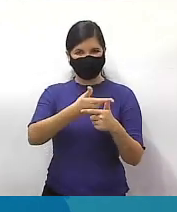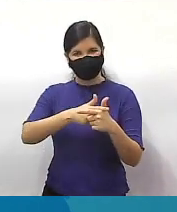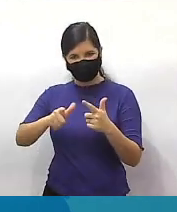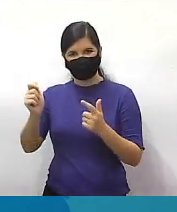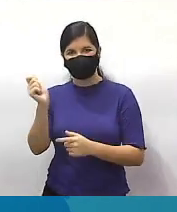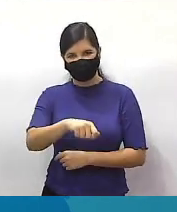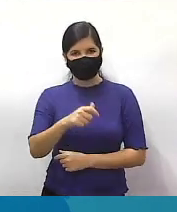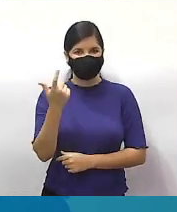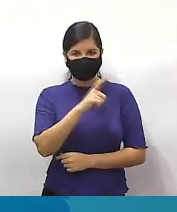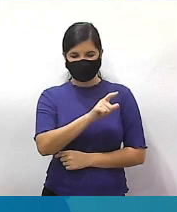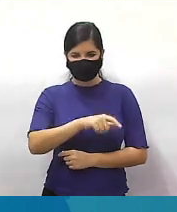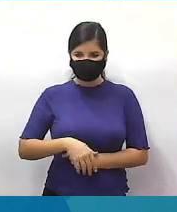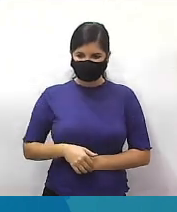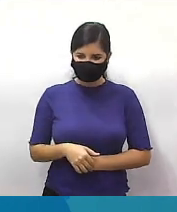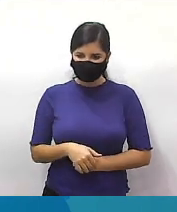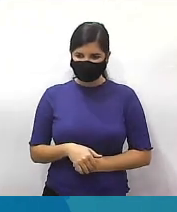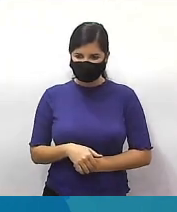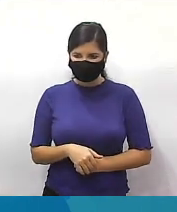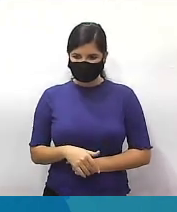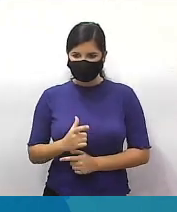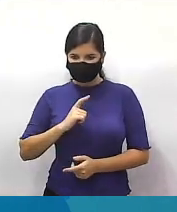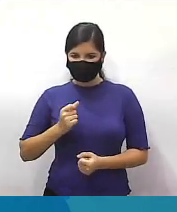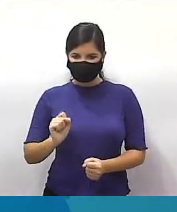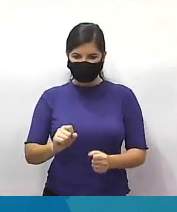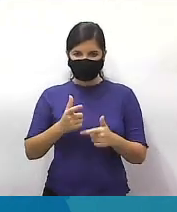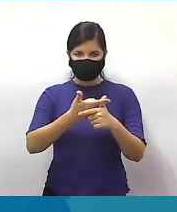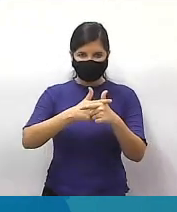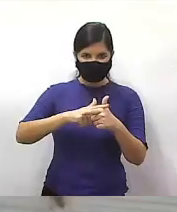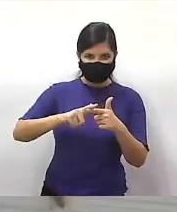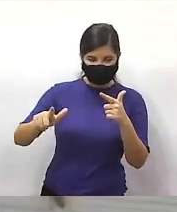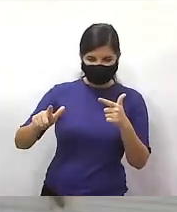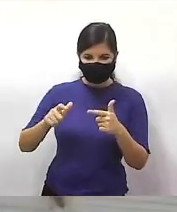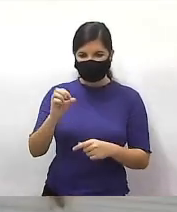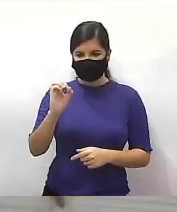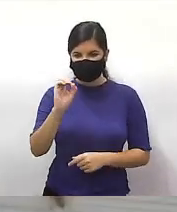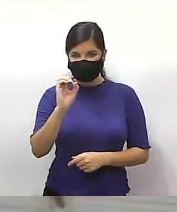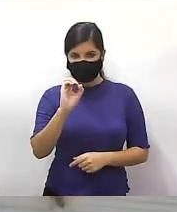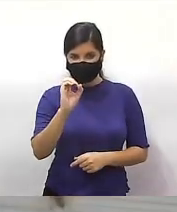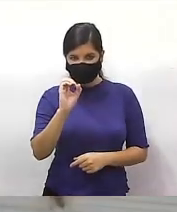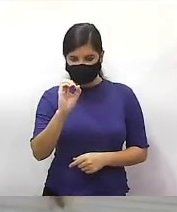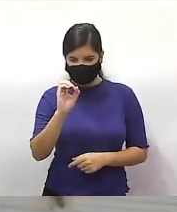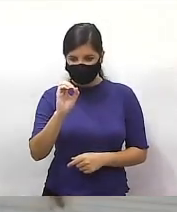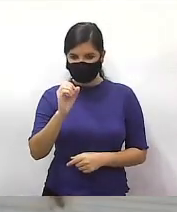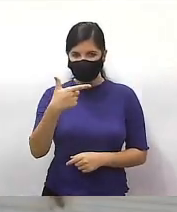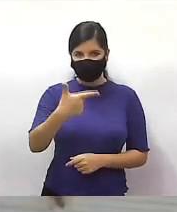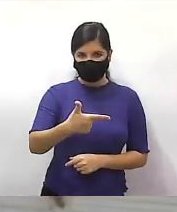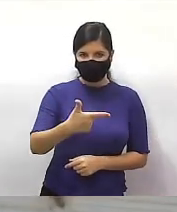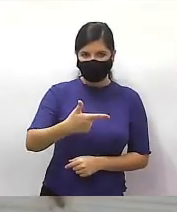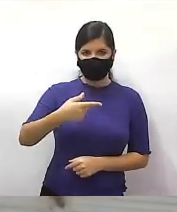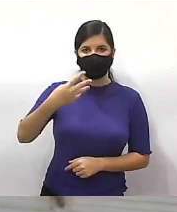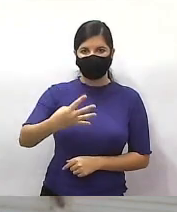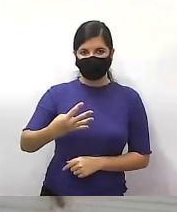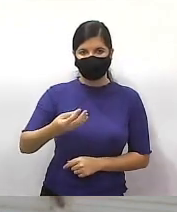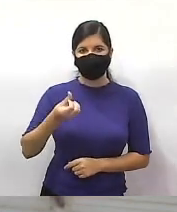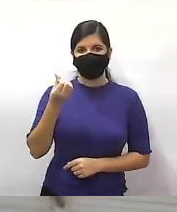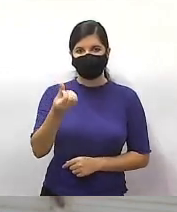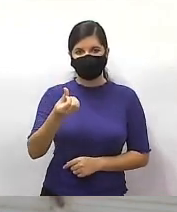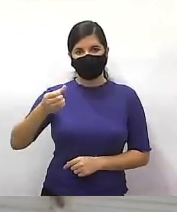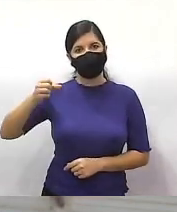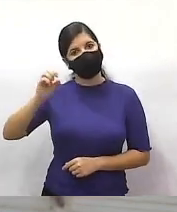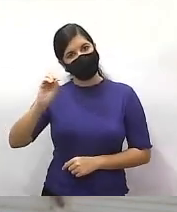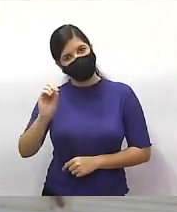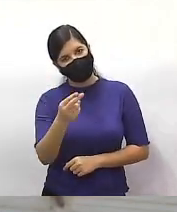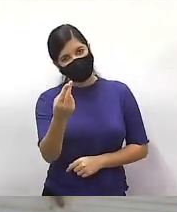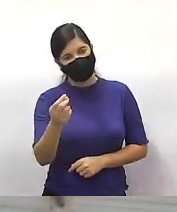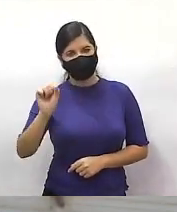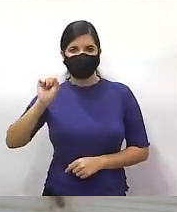por 2, tá bom? Então, o último algarismo pode terminar em 0, 2, 4, 6